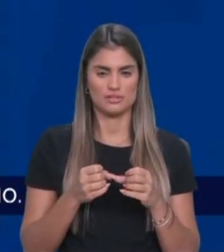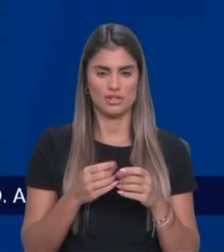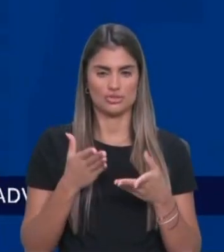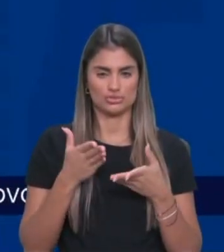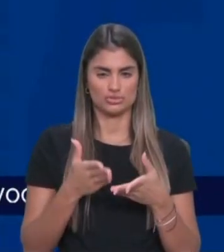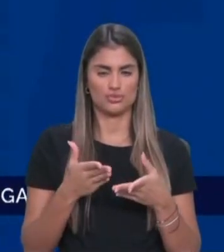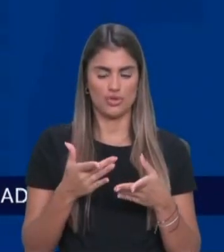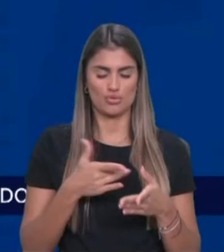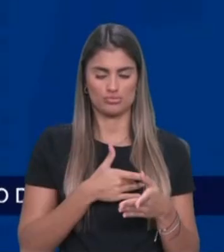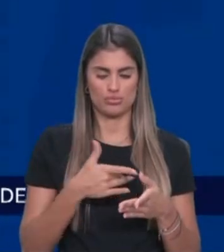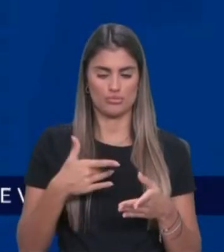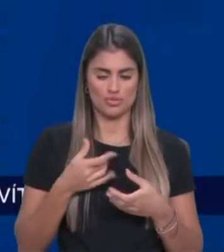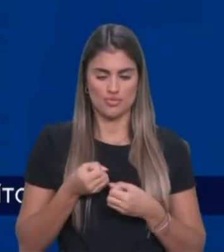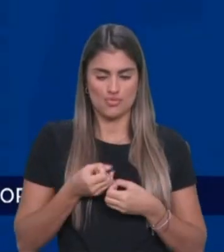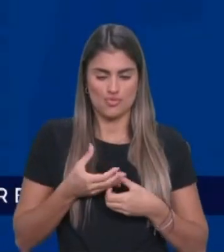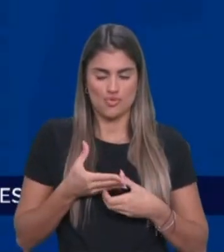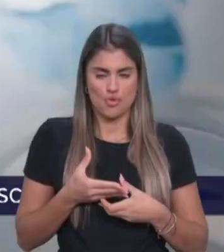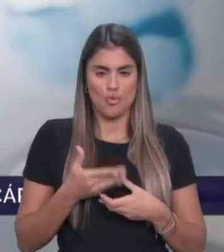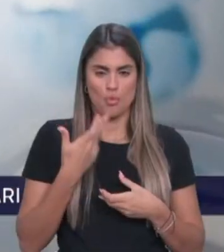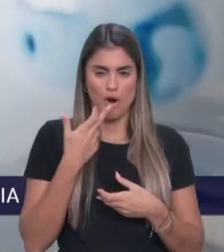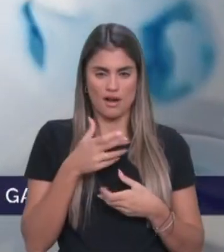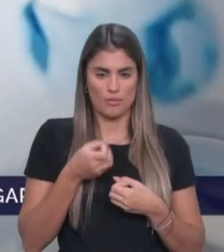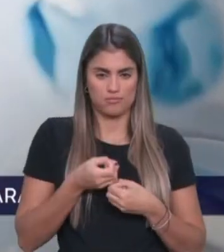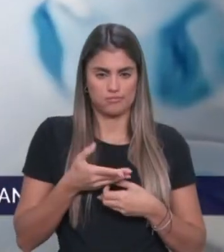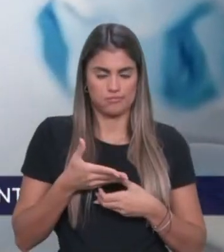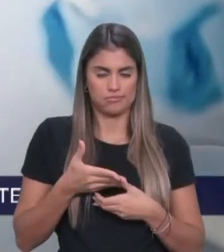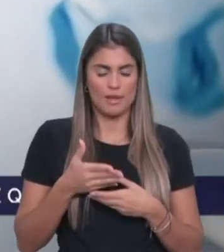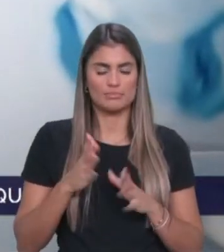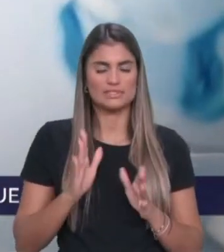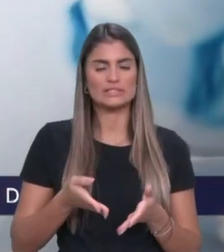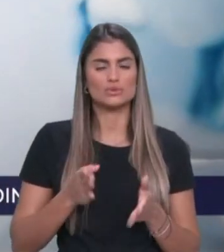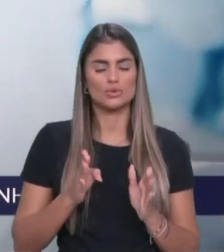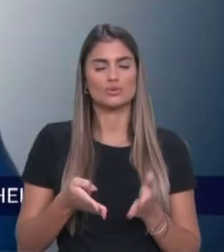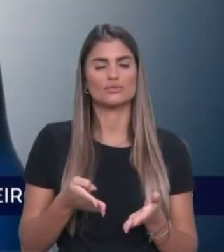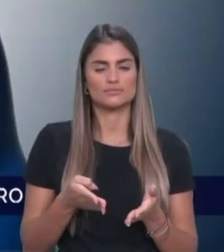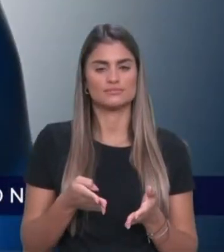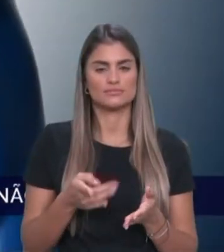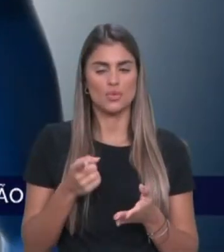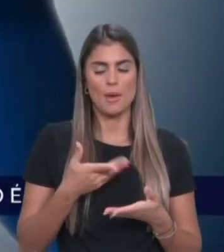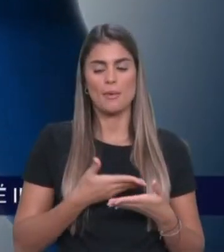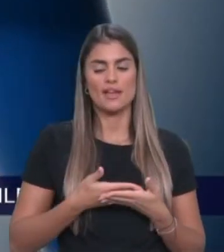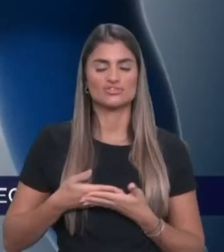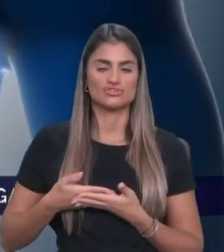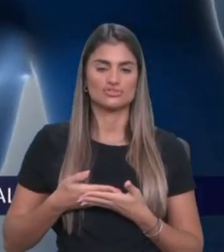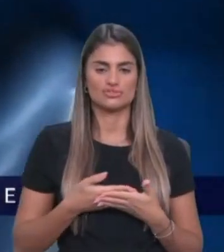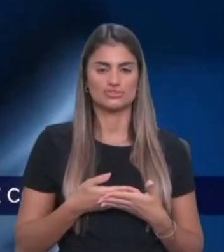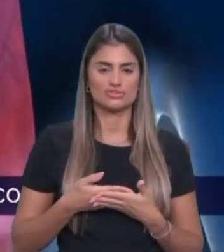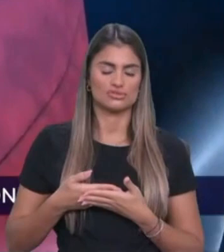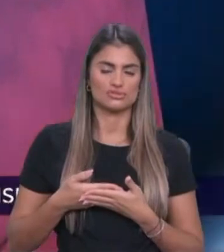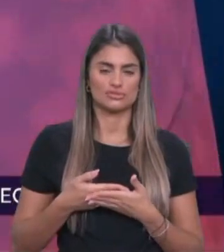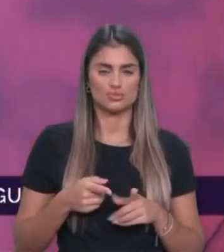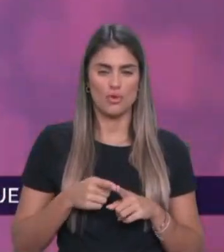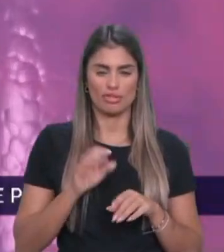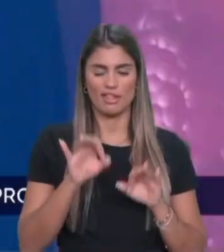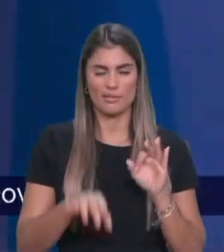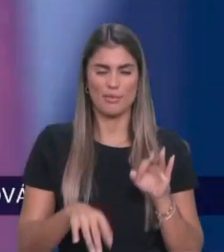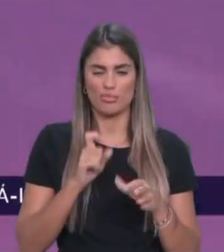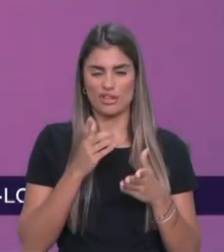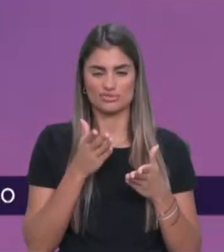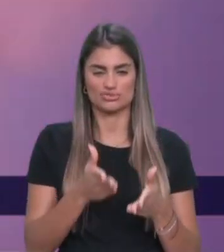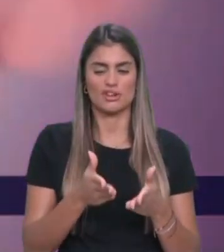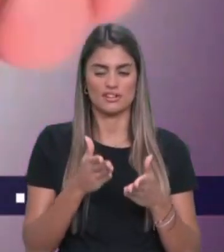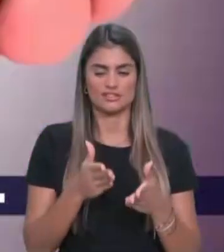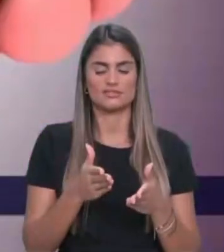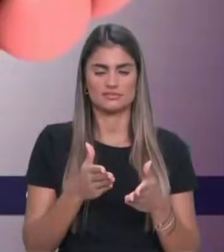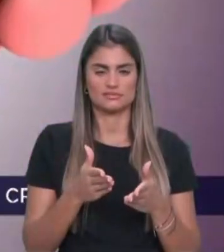os nossos sacos de ar nos pulmões e, portanto, é preciso, nesses bebés, recorrerem a um tipo de terapia para poder ajudar a repor